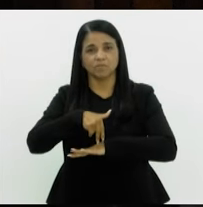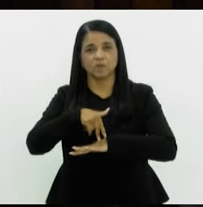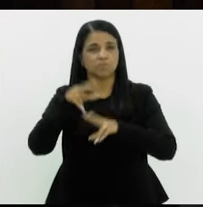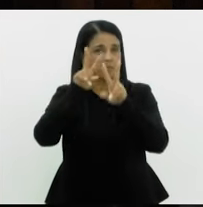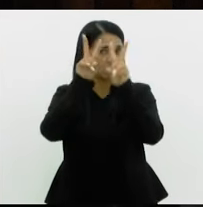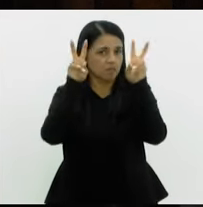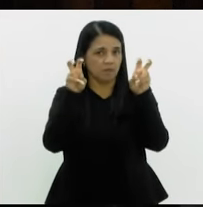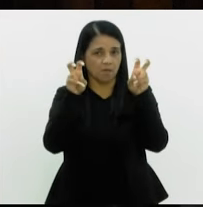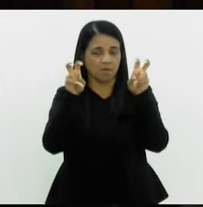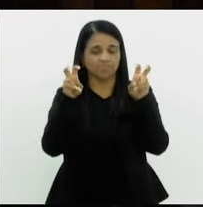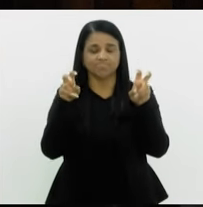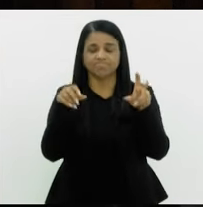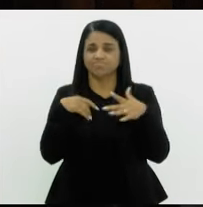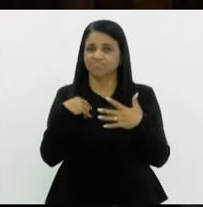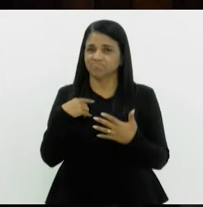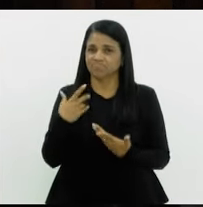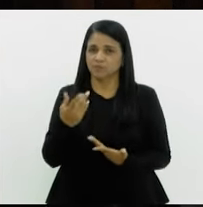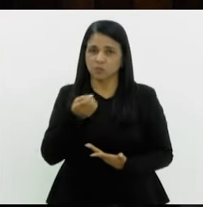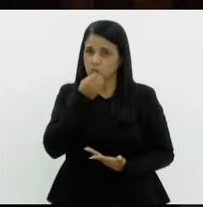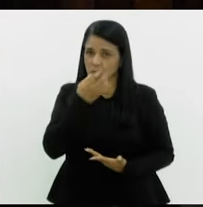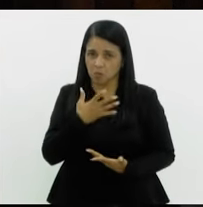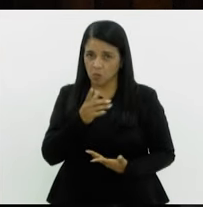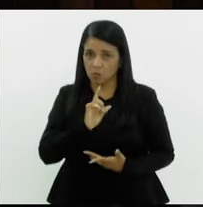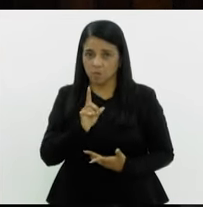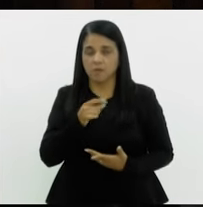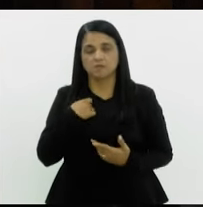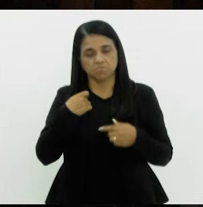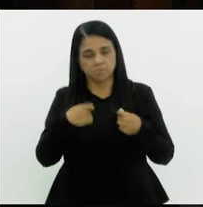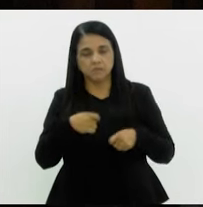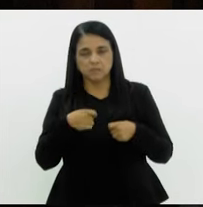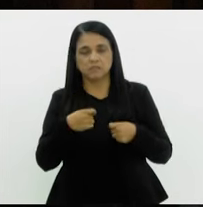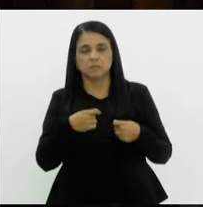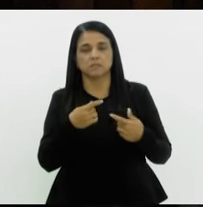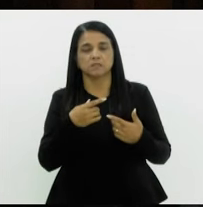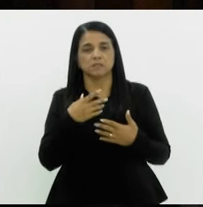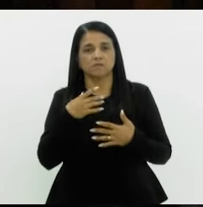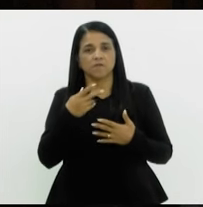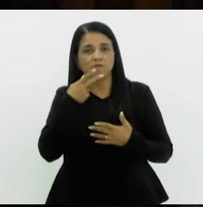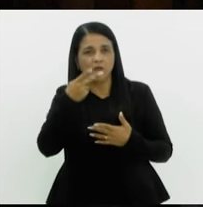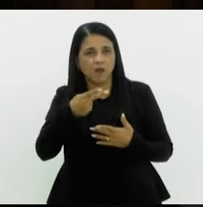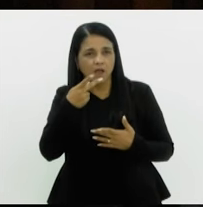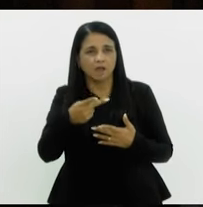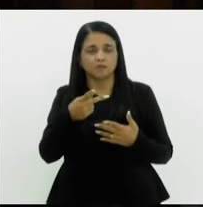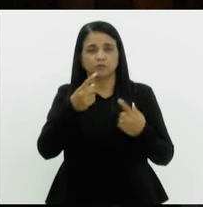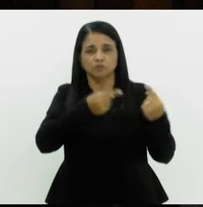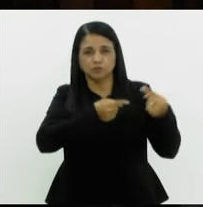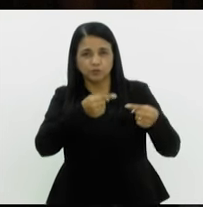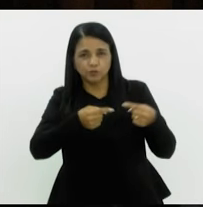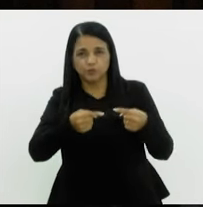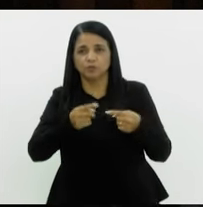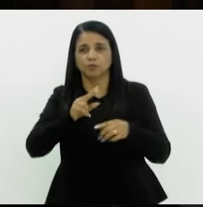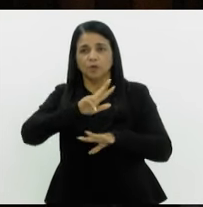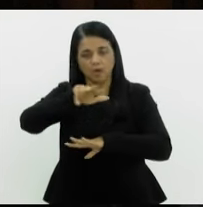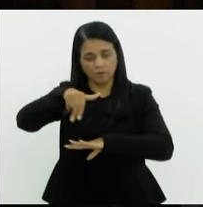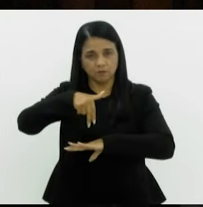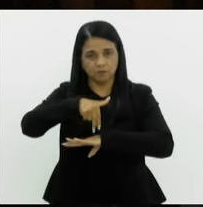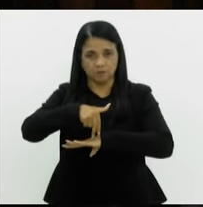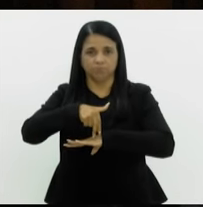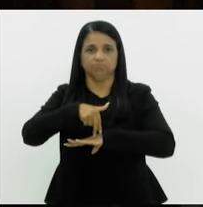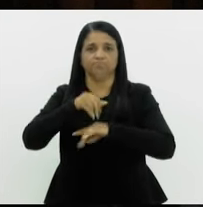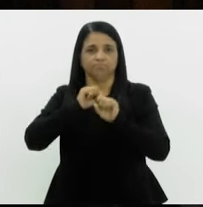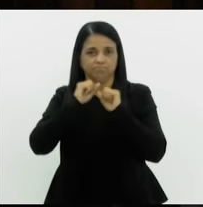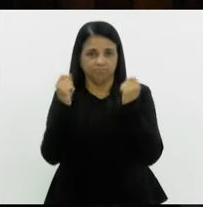que é muito desagradável, mas que é necessário que seja falado, e é necessário que seja falado aqui, na tribuna dessa